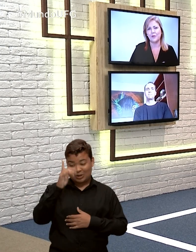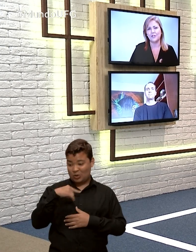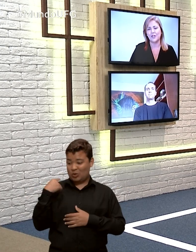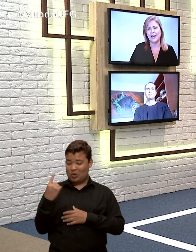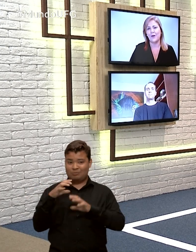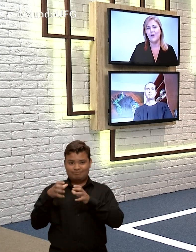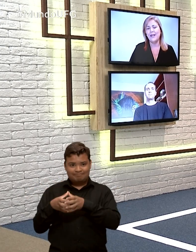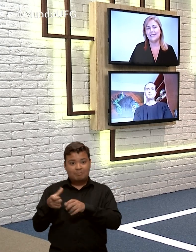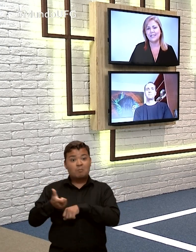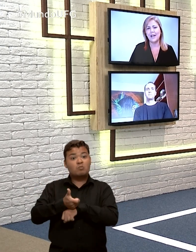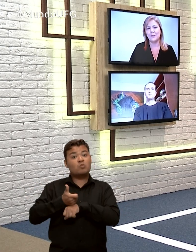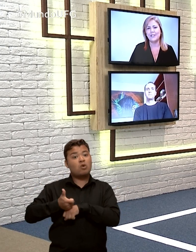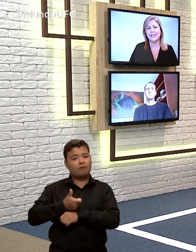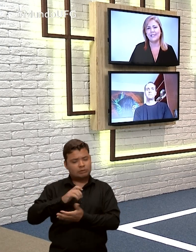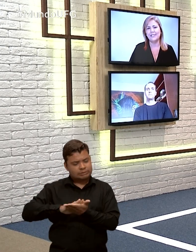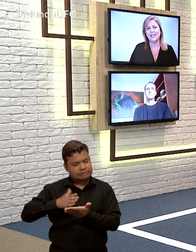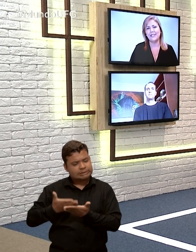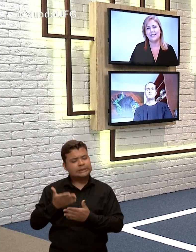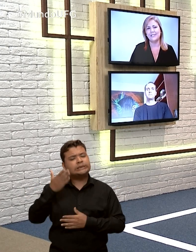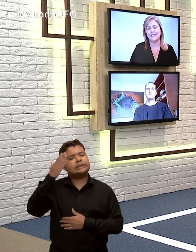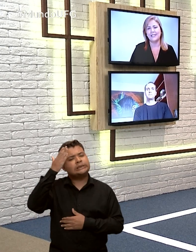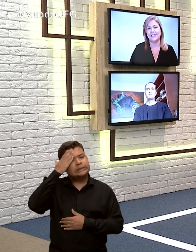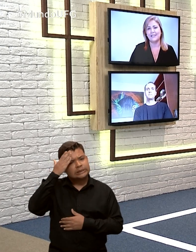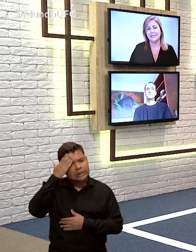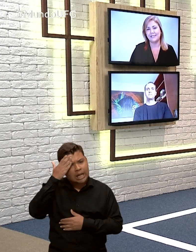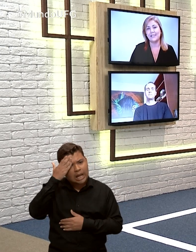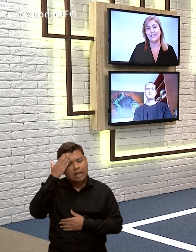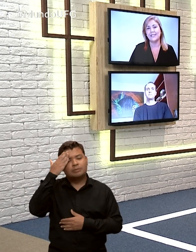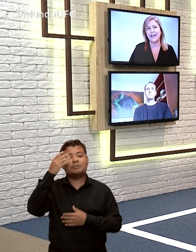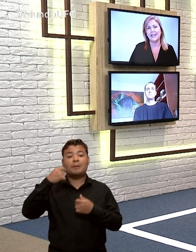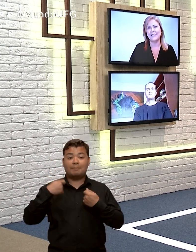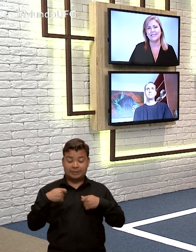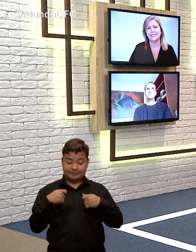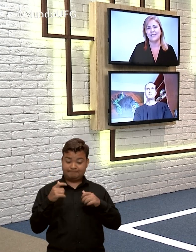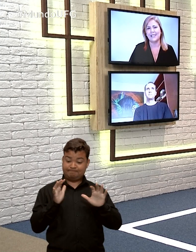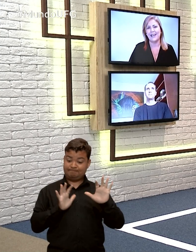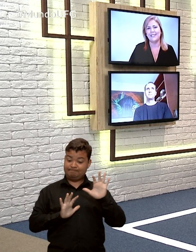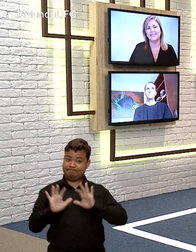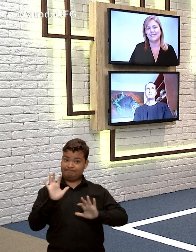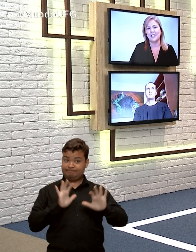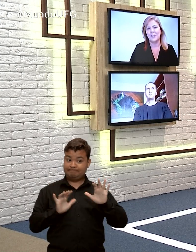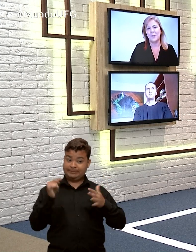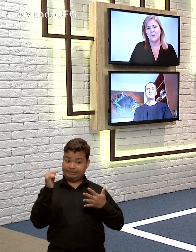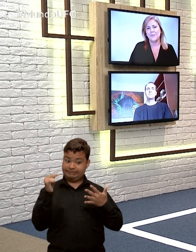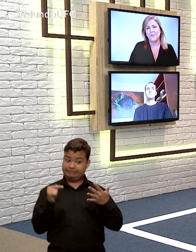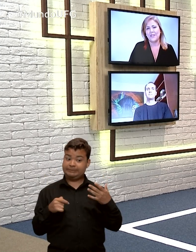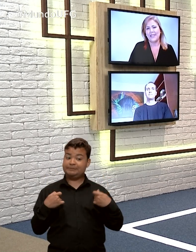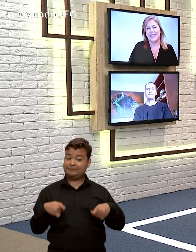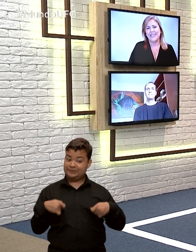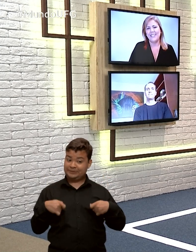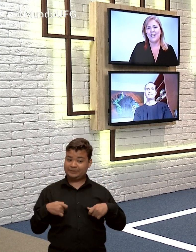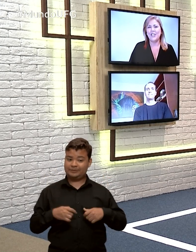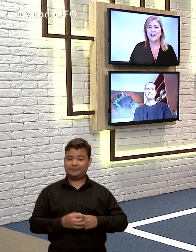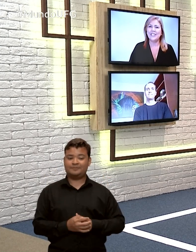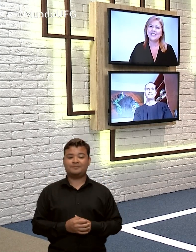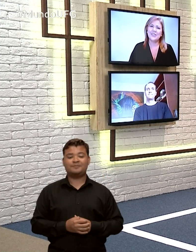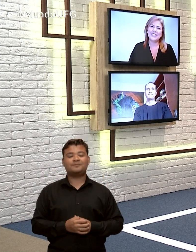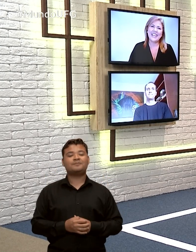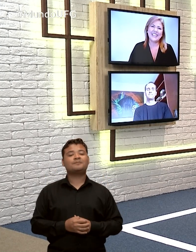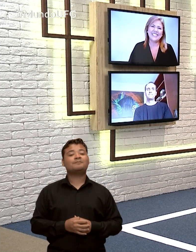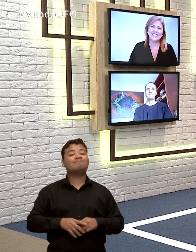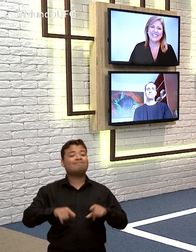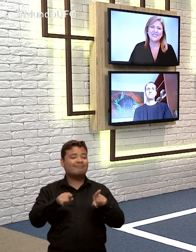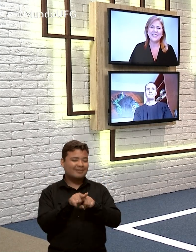que é profissional, sabe, né? Que tem que se atentar a esses detalhes. E aí a